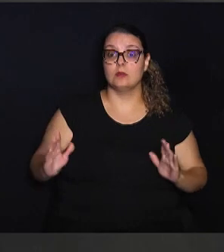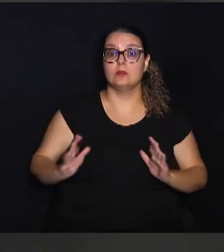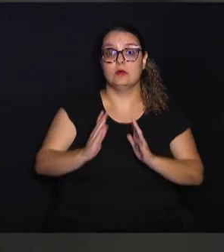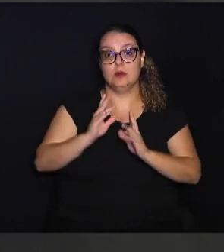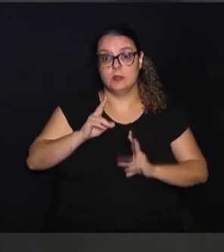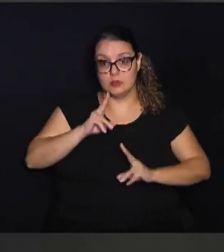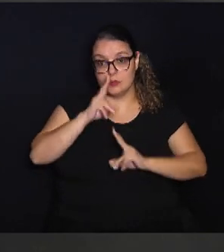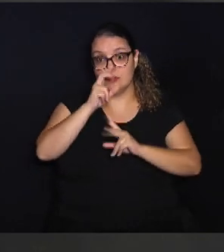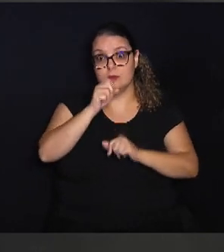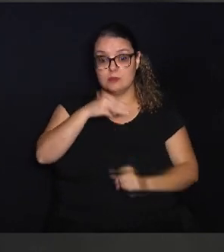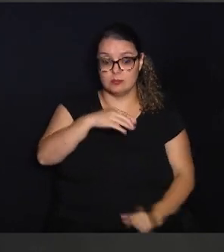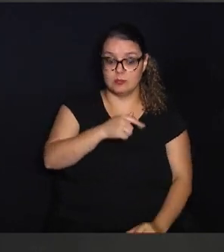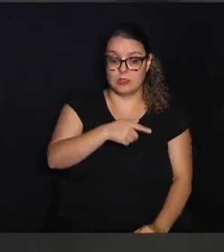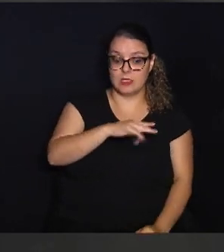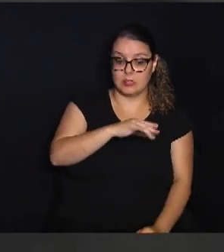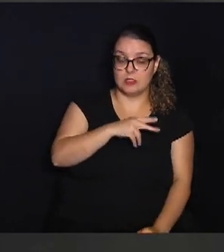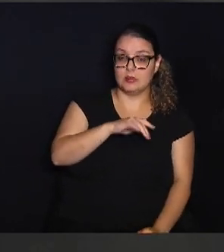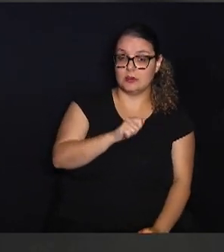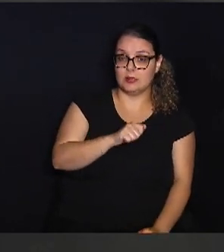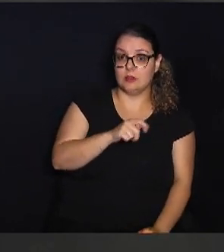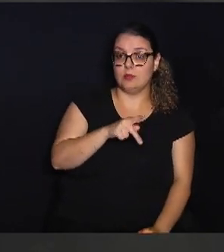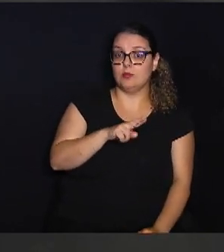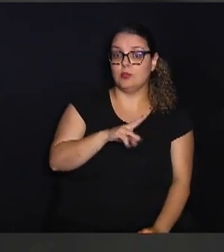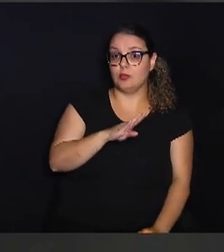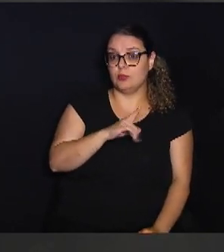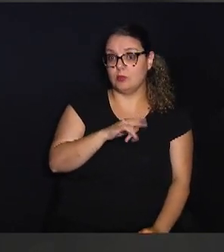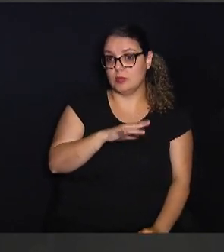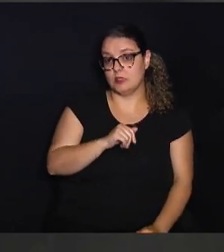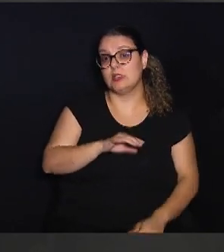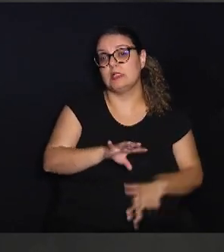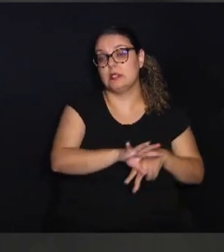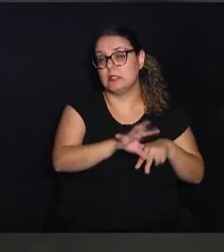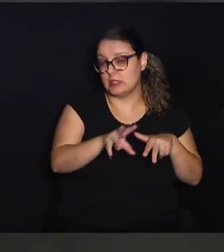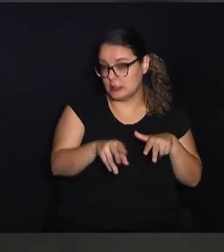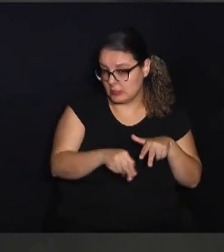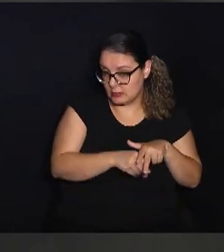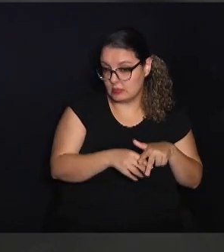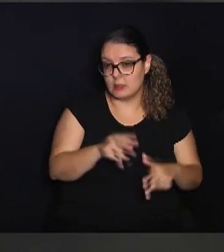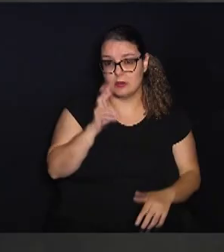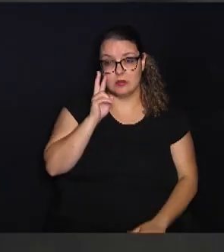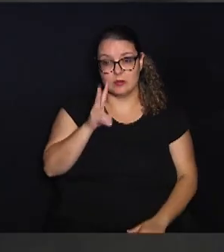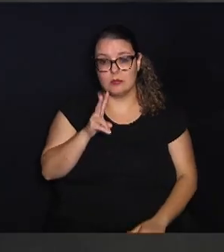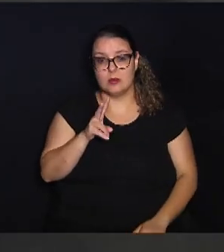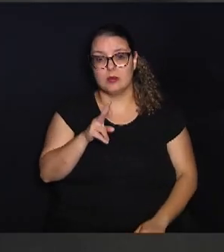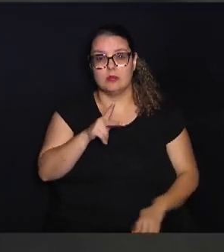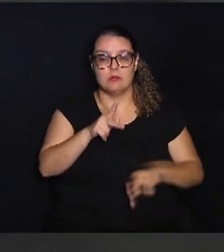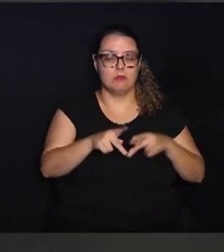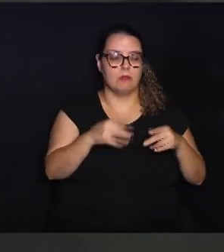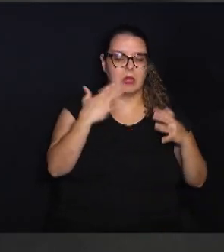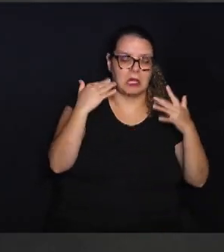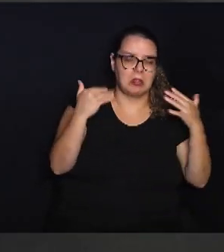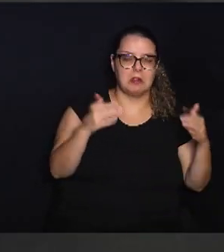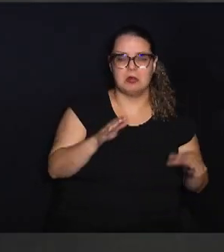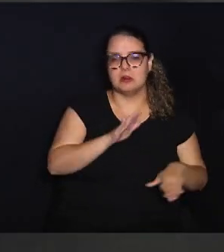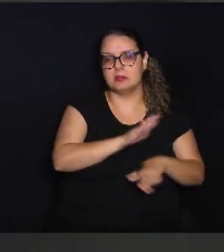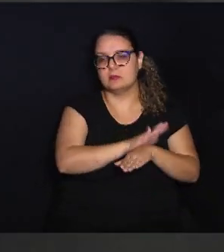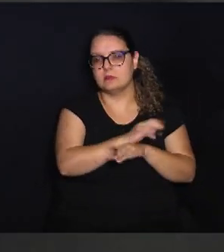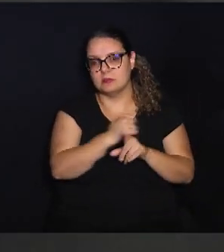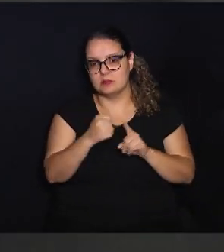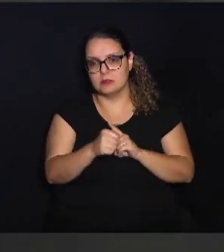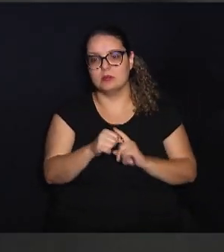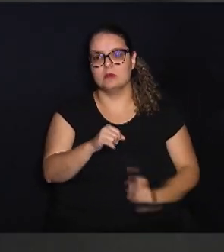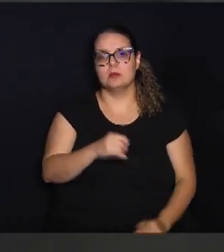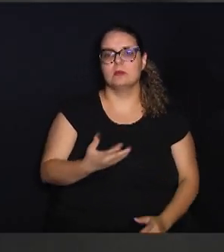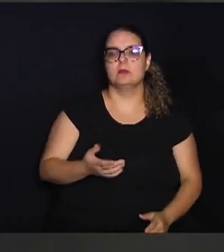da máquina pública, que a gente chama da corrupção, de tudo que a gente vê do populismo, do assistencialismo, de todos esses ismos